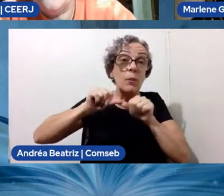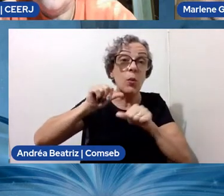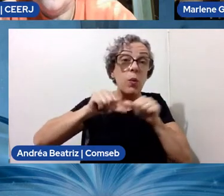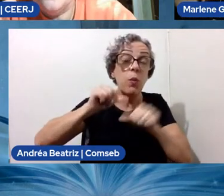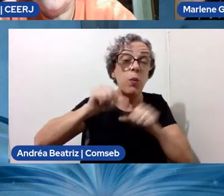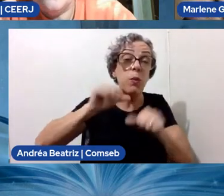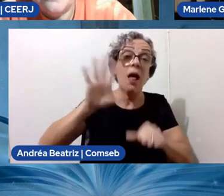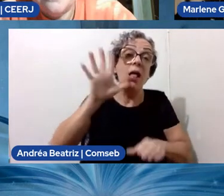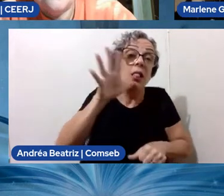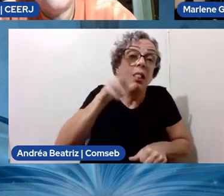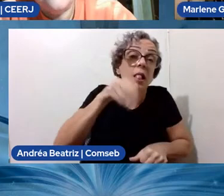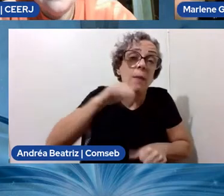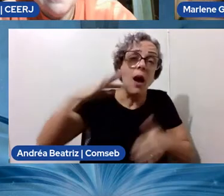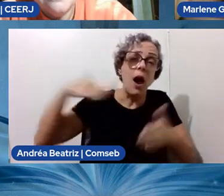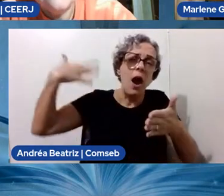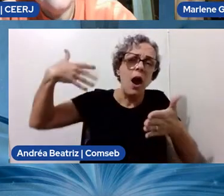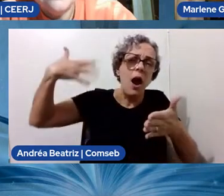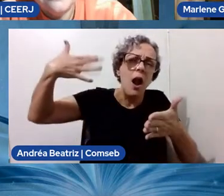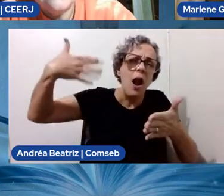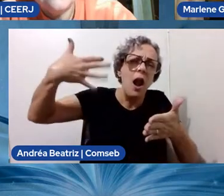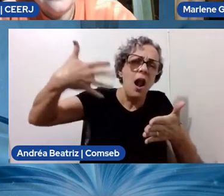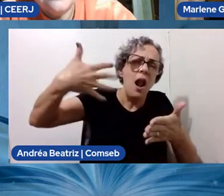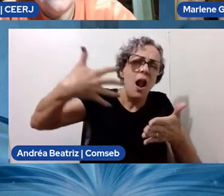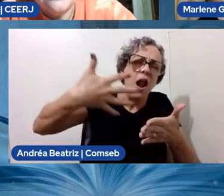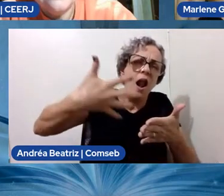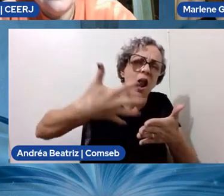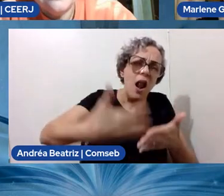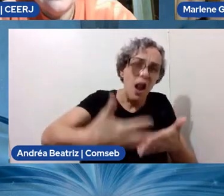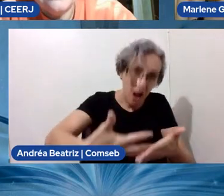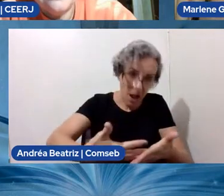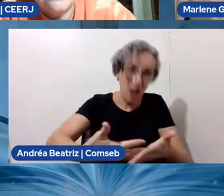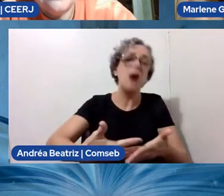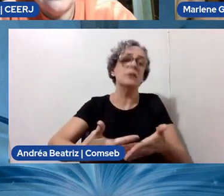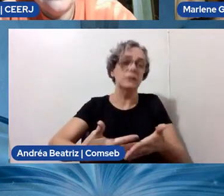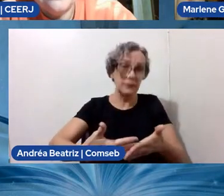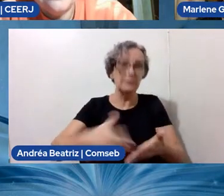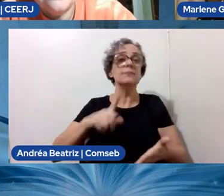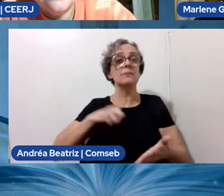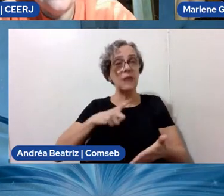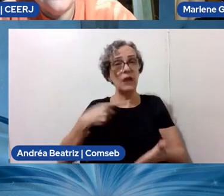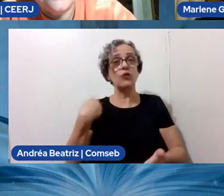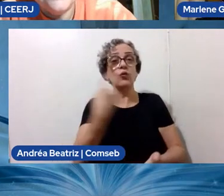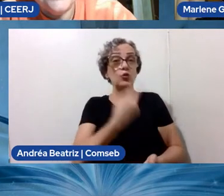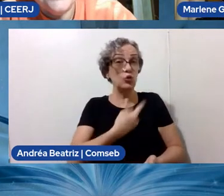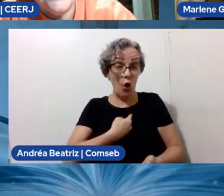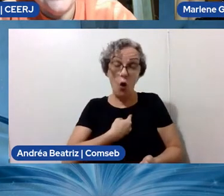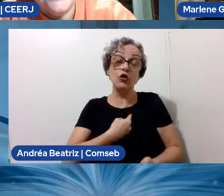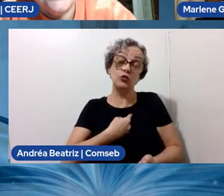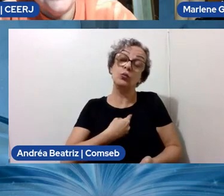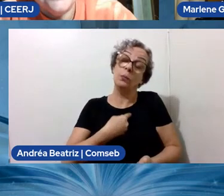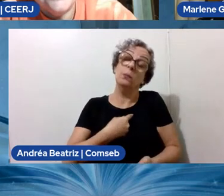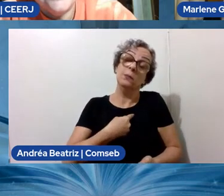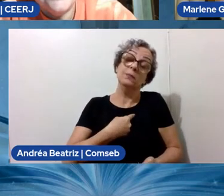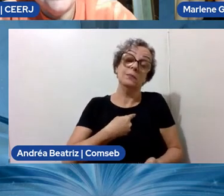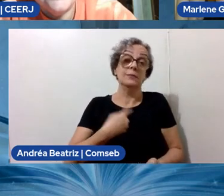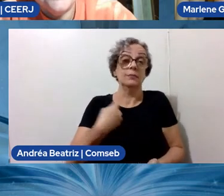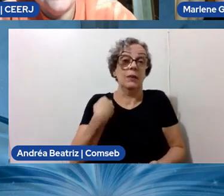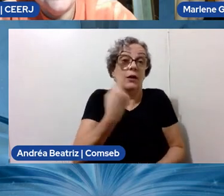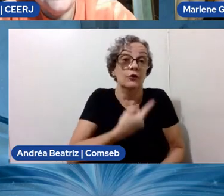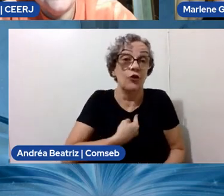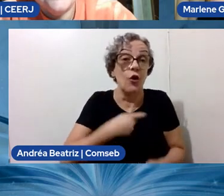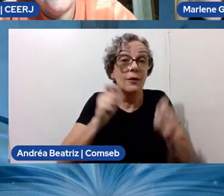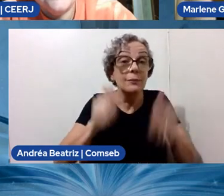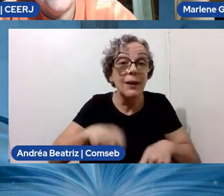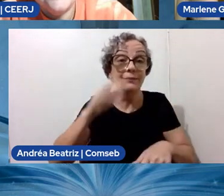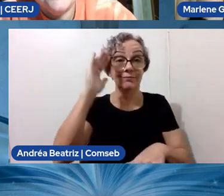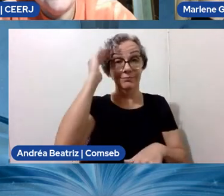né, ao longo de muito, muito, muito tempo aí para nós, né, do nosso tempo aqui, para a gente entender isso. E aí dá para a gente entender